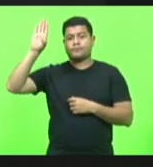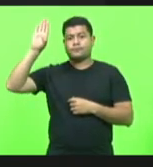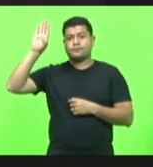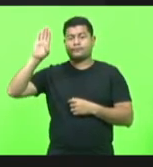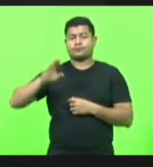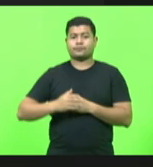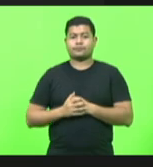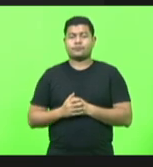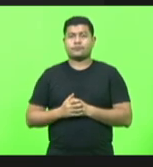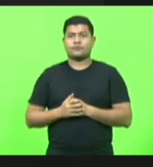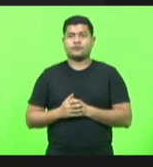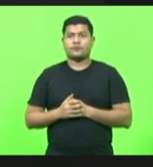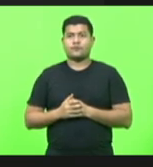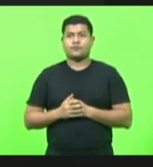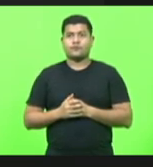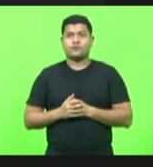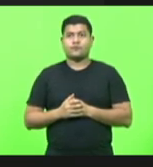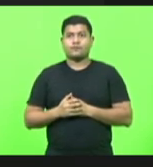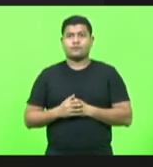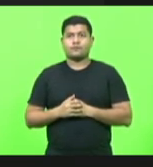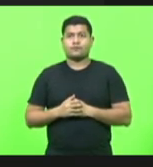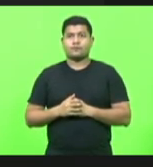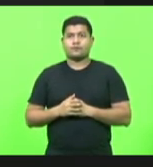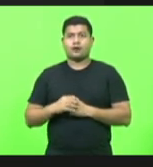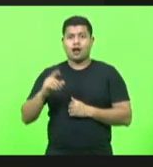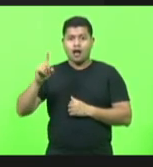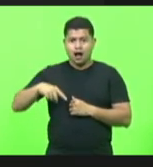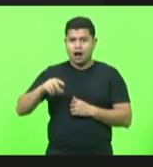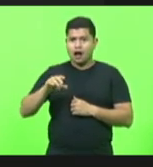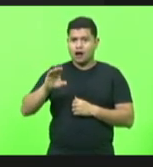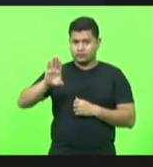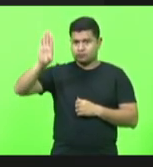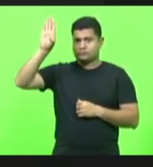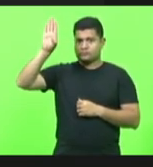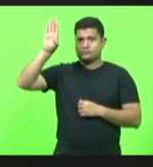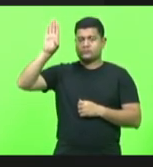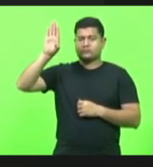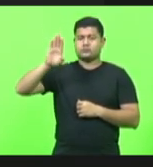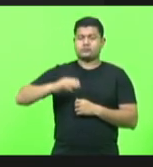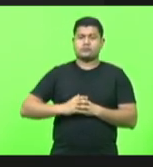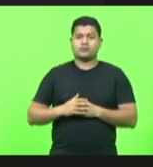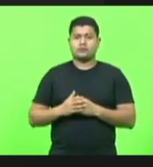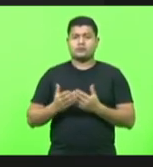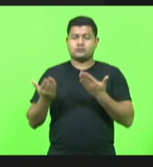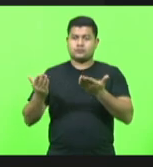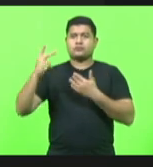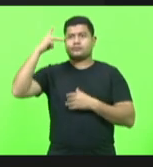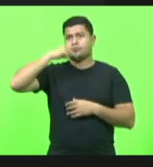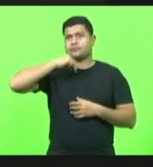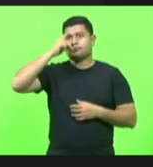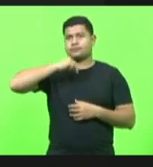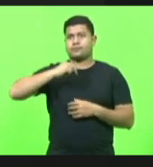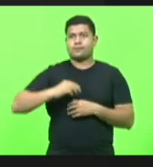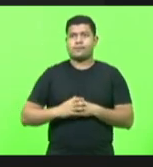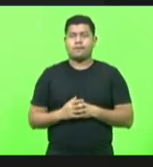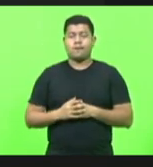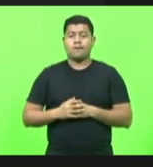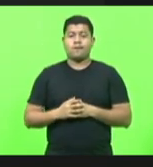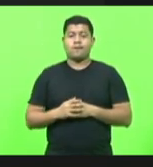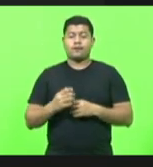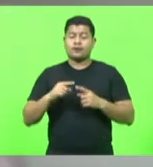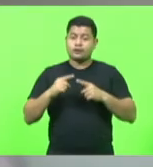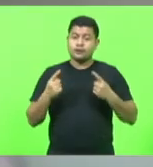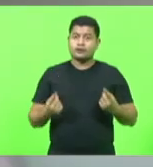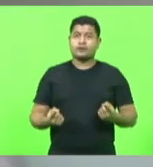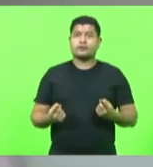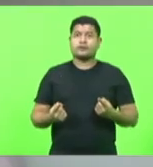Mas é questão de ordem, deputado? Sim, questão de ordem. Sim, com a palavra o deputado Kennedy Nunes. Então, assim, ó,